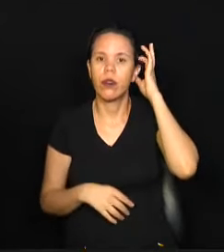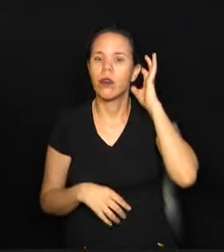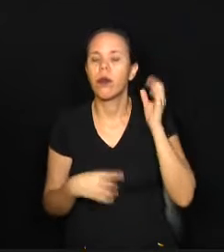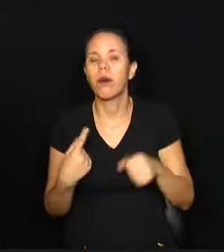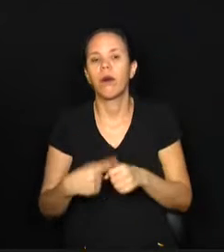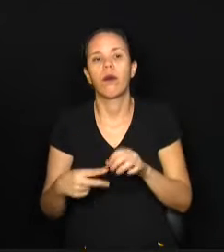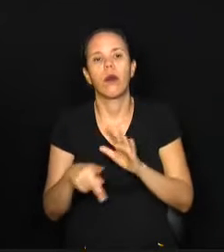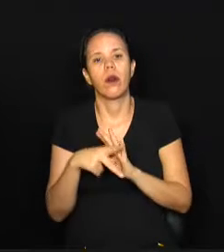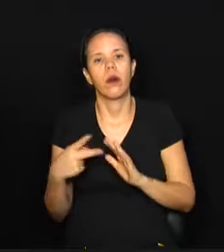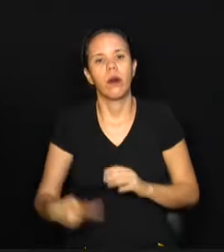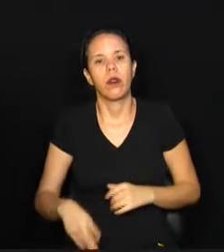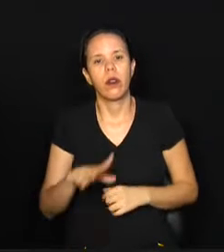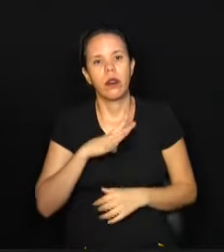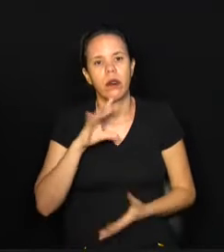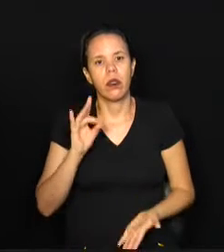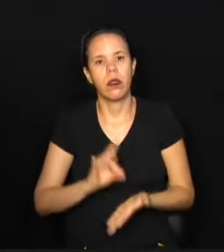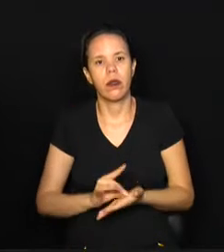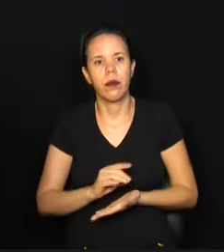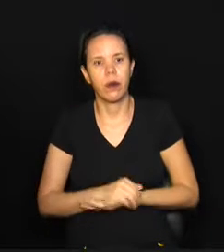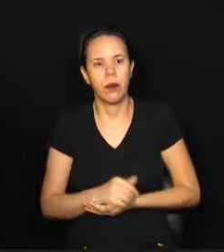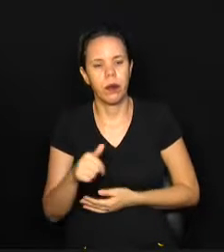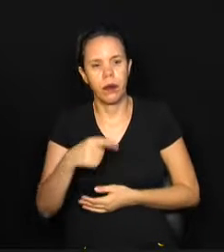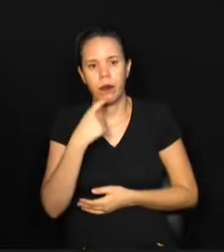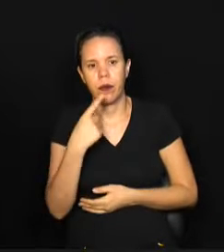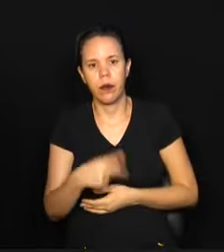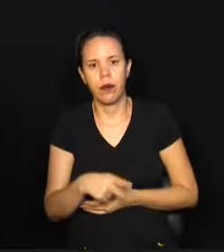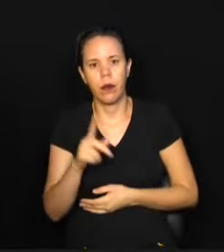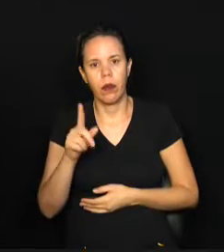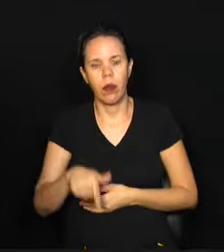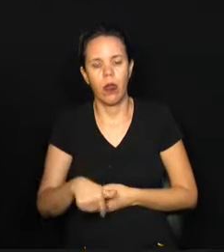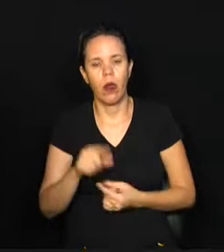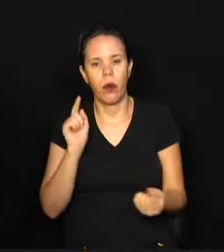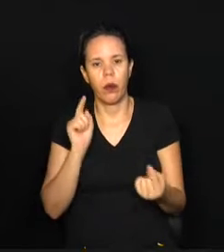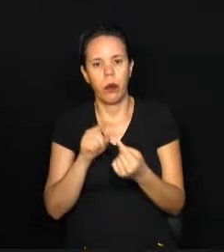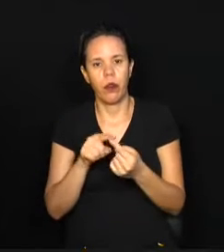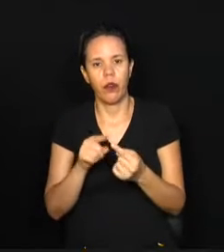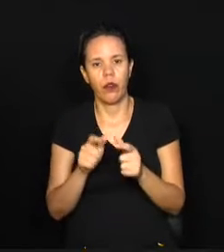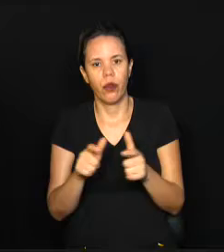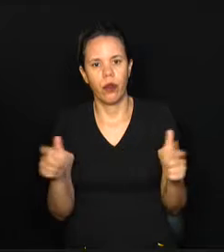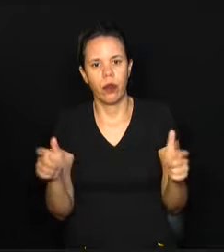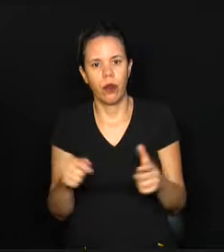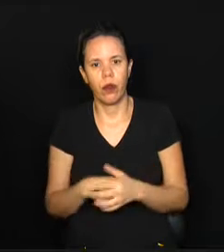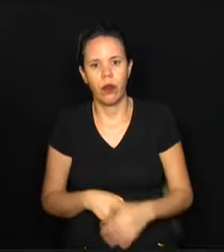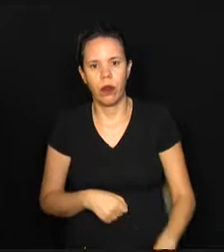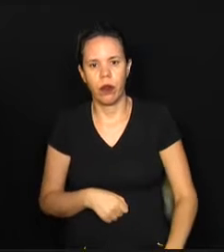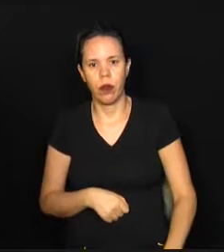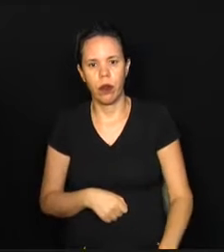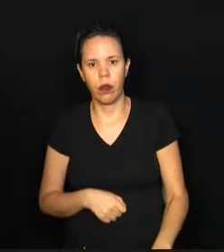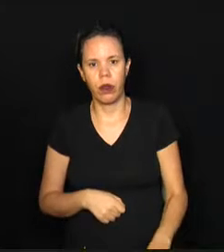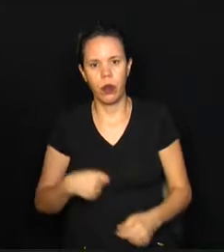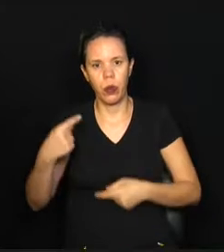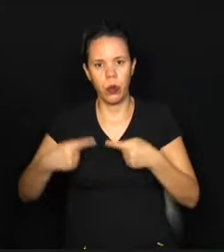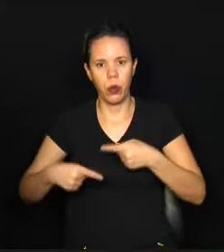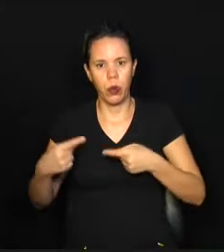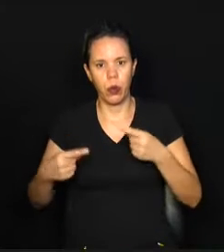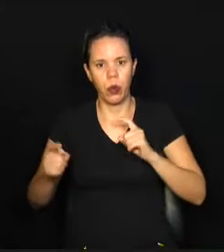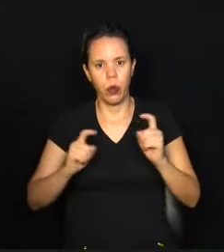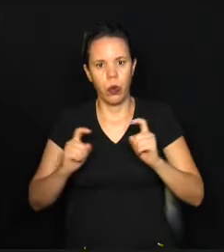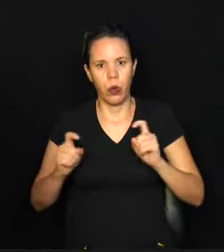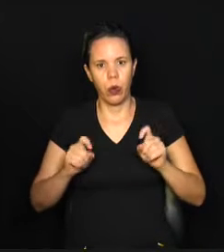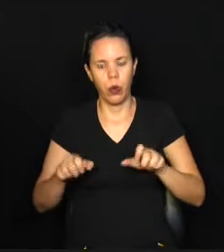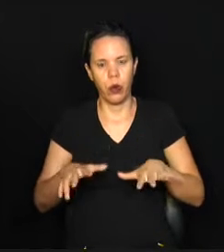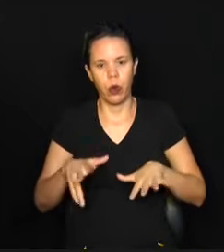municipal no calendário oficial da nossa cidade aqui de Campinas, que é o objetivo maior da discussão nessa audiência